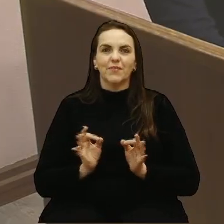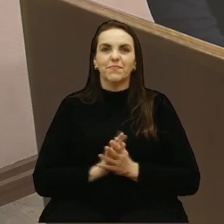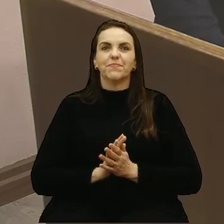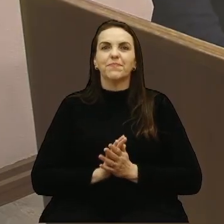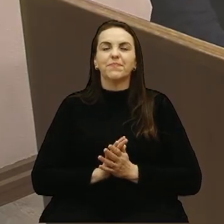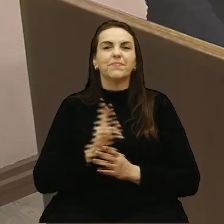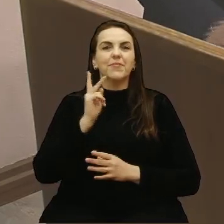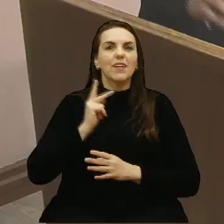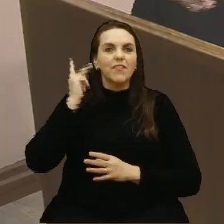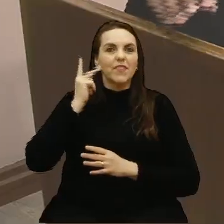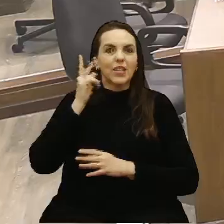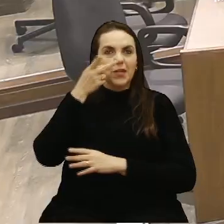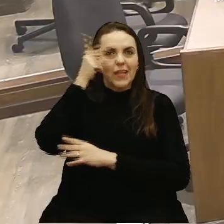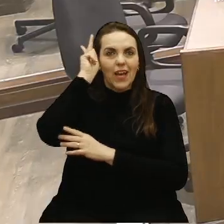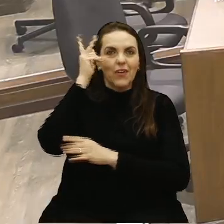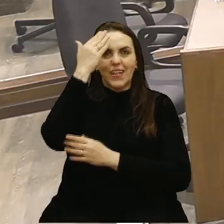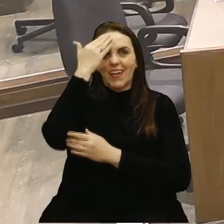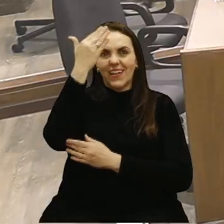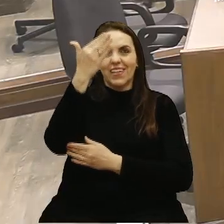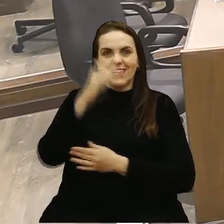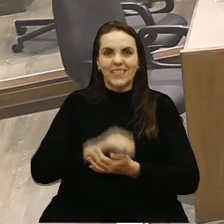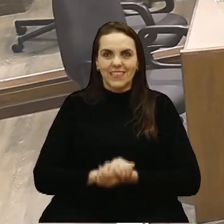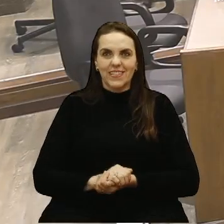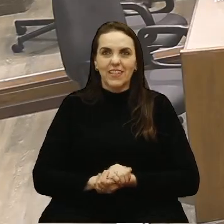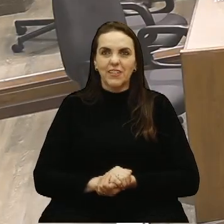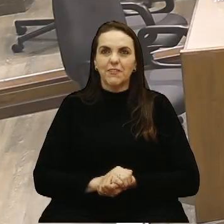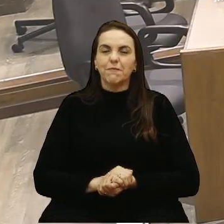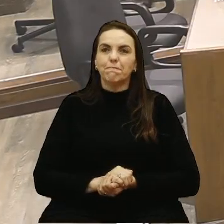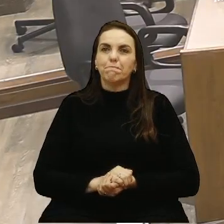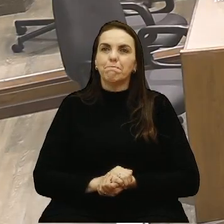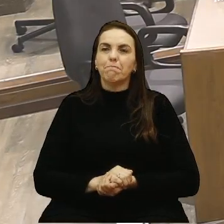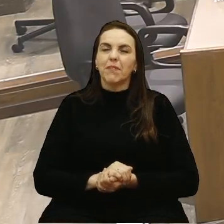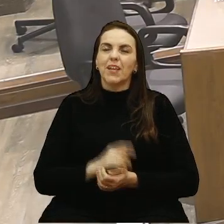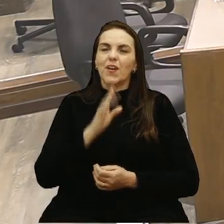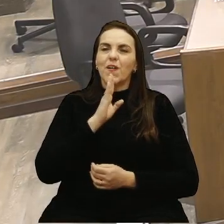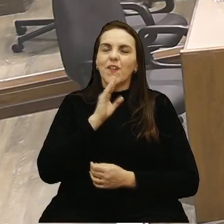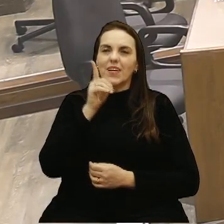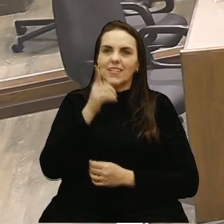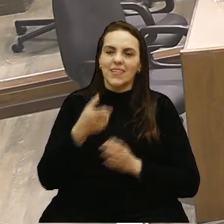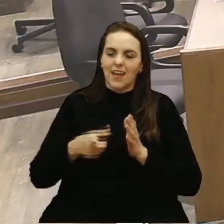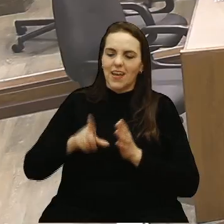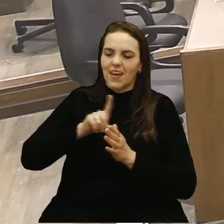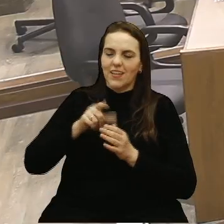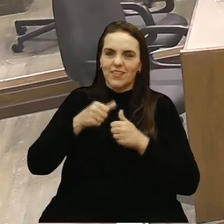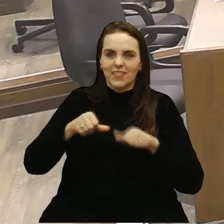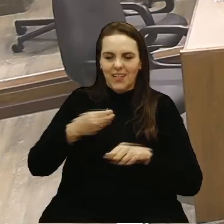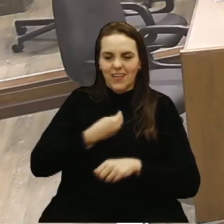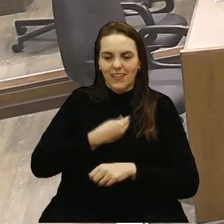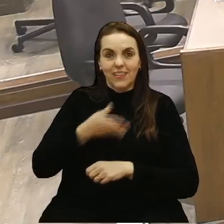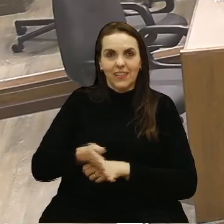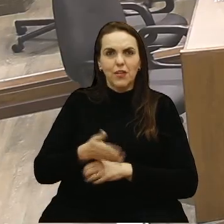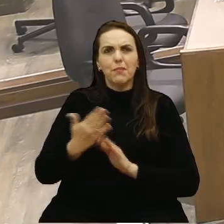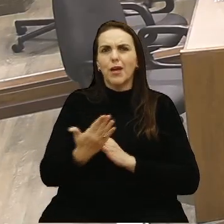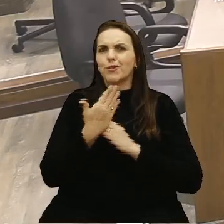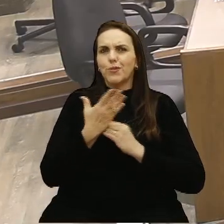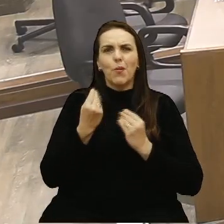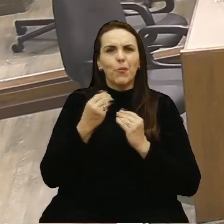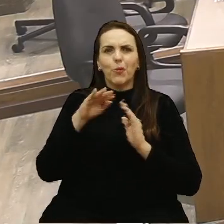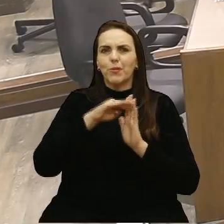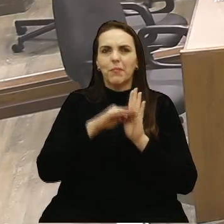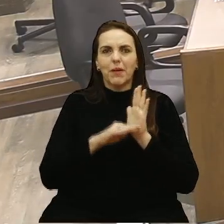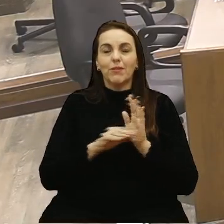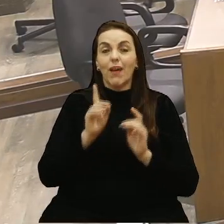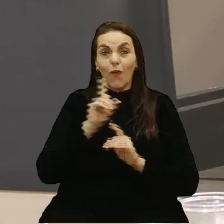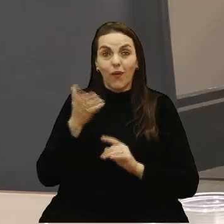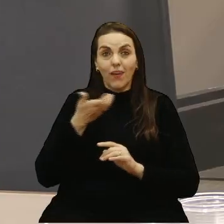Iago. Só agradecer, eu conheci o senhor antes de estar aqui, né? Então, o senhor me ajudou muito numa pauta ali. E isso que é o que a